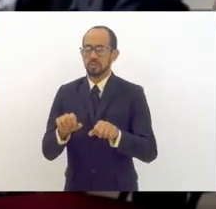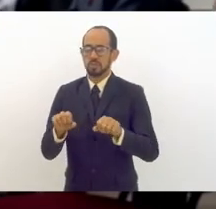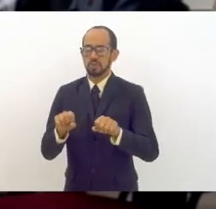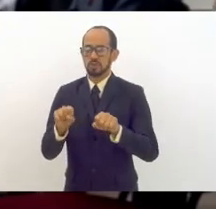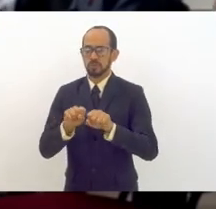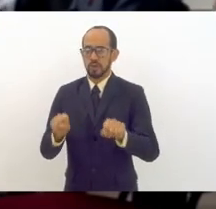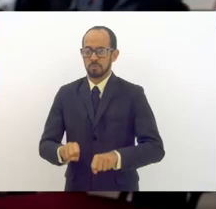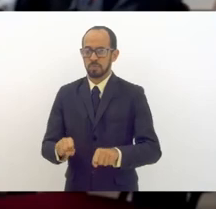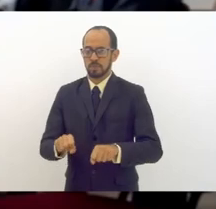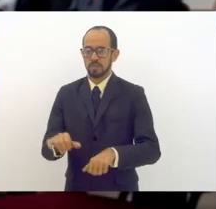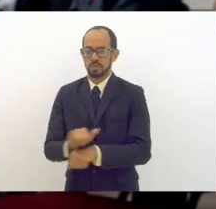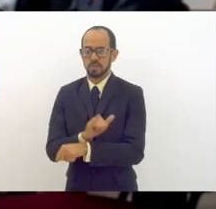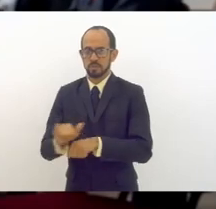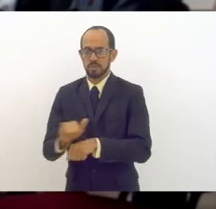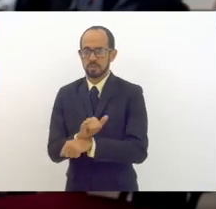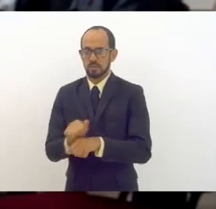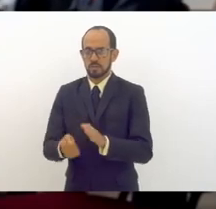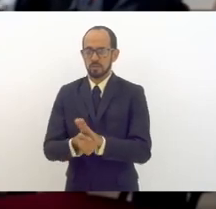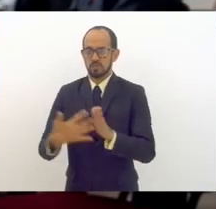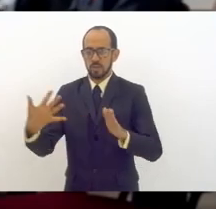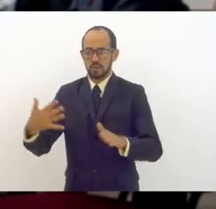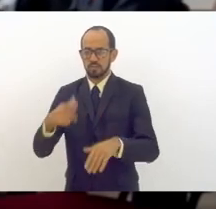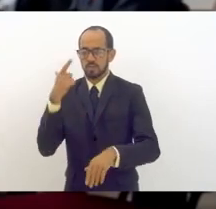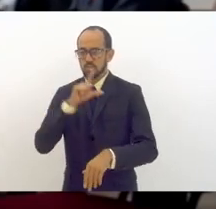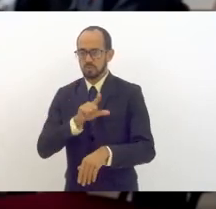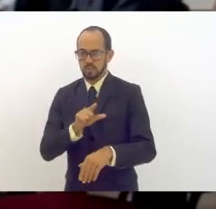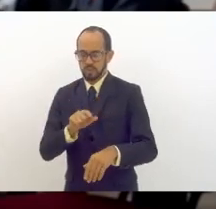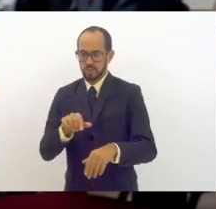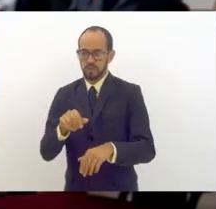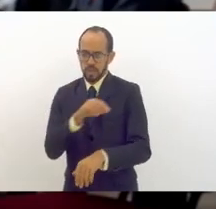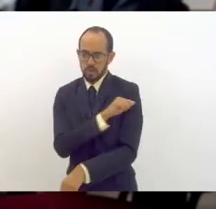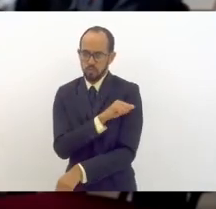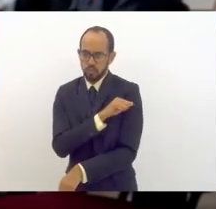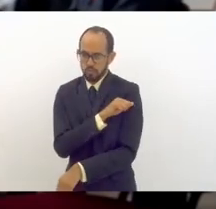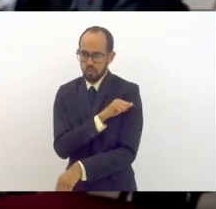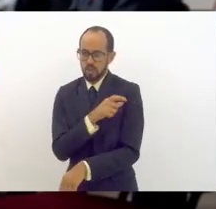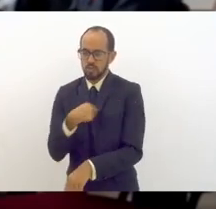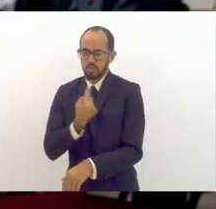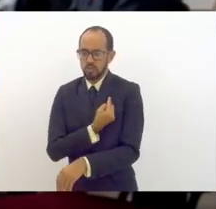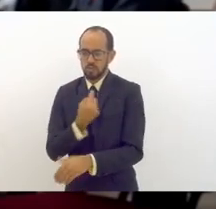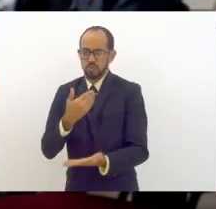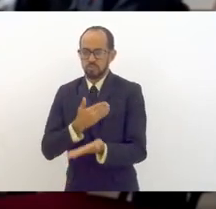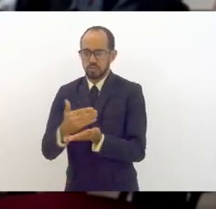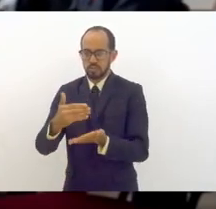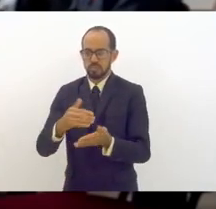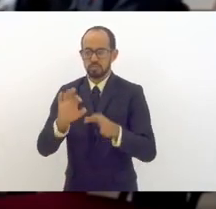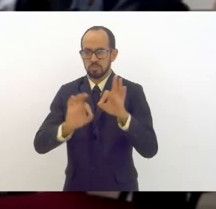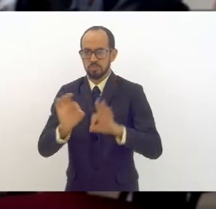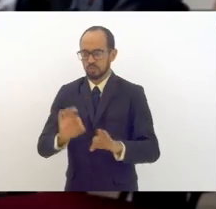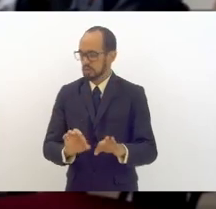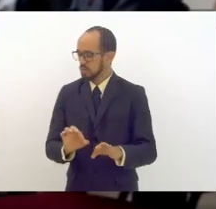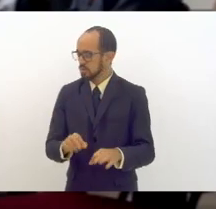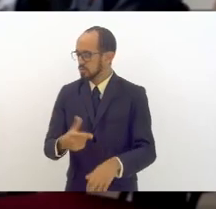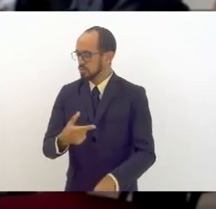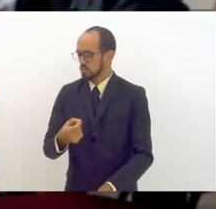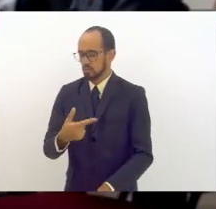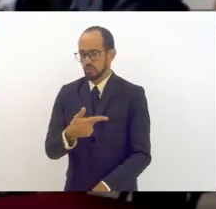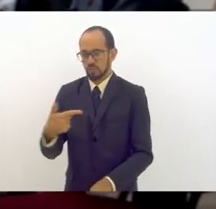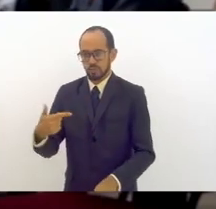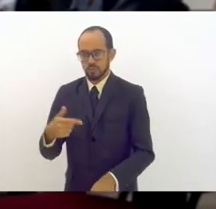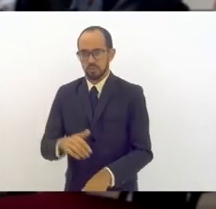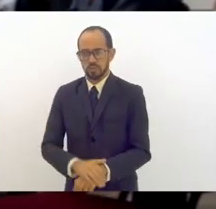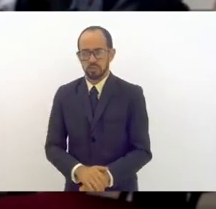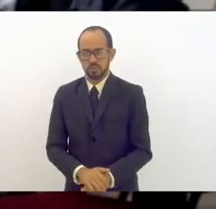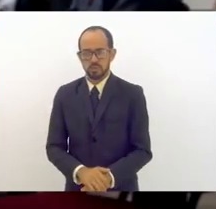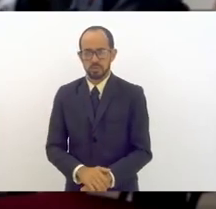das mais variadas, né, para alcançar esse aluno, é que a gente começa a pensar esses projetos para 2022. Realizamos